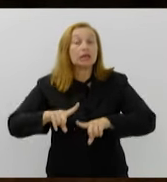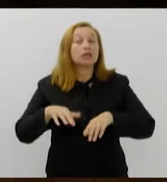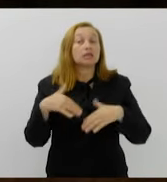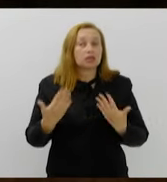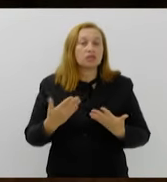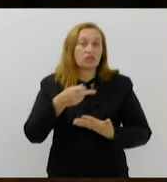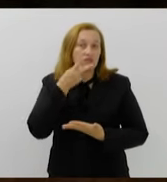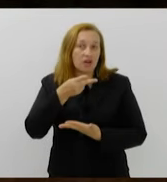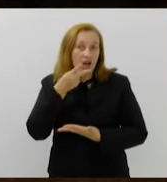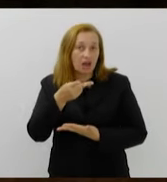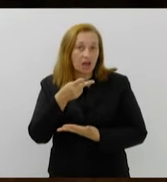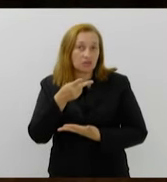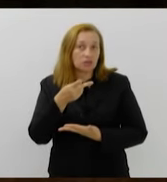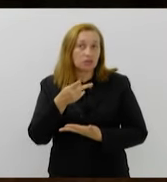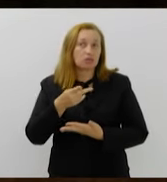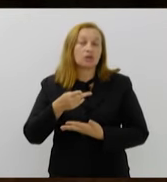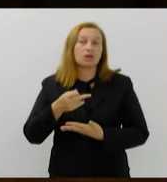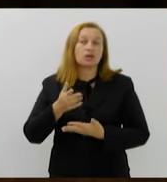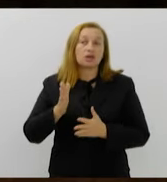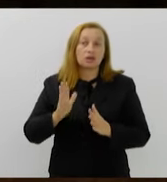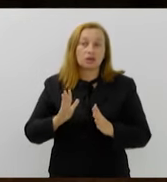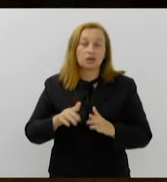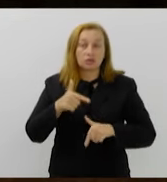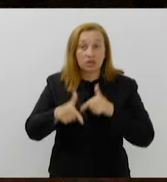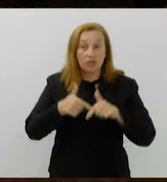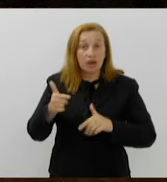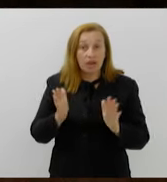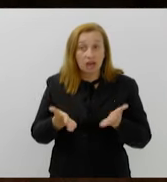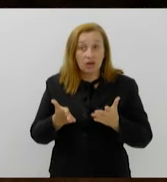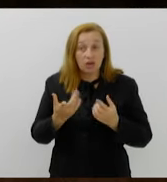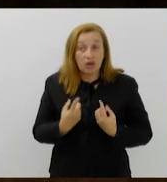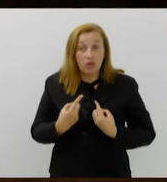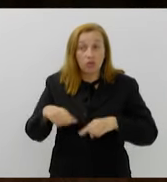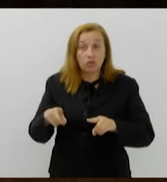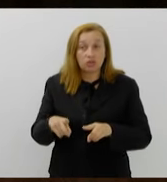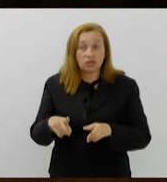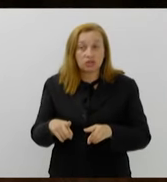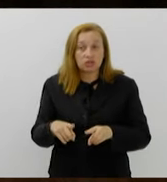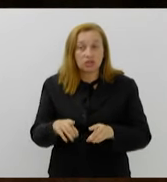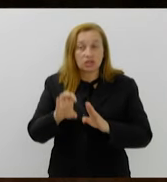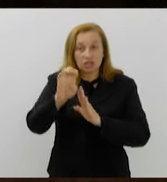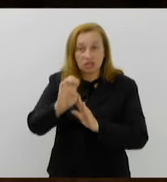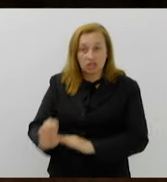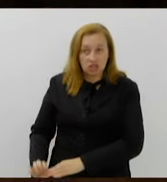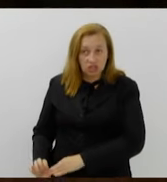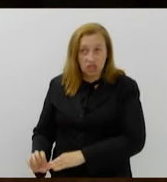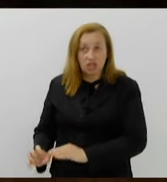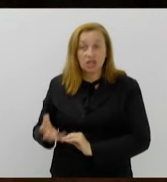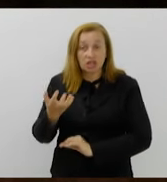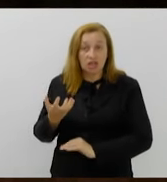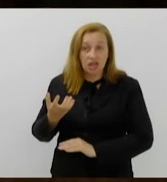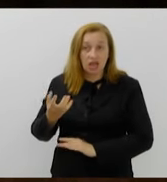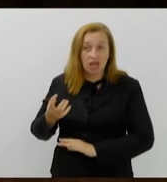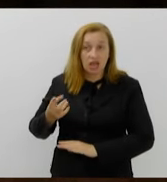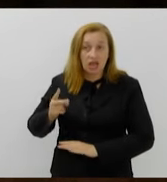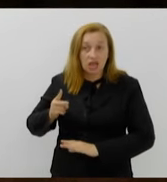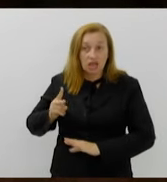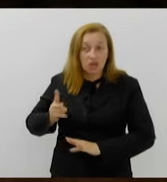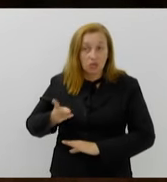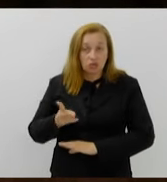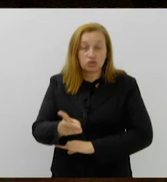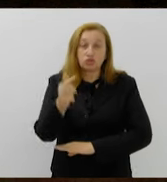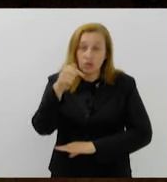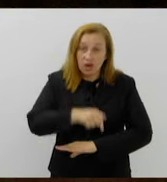dito que a missão nesse momento é enfrentar a esquerda que quer se perpetuar aqui e dar